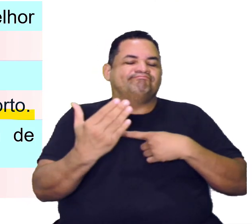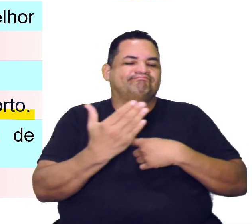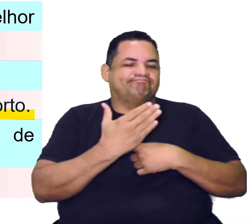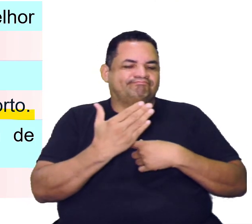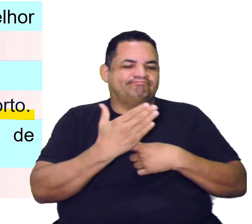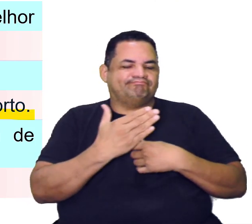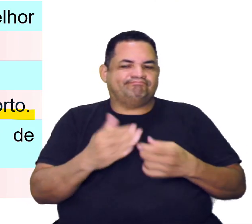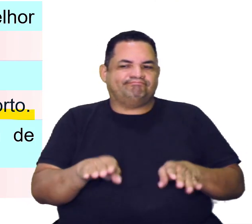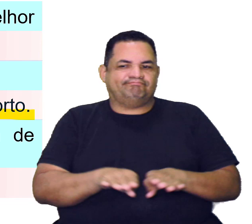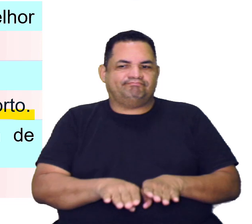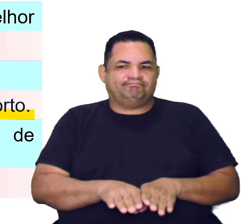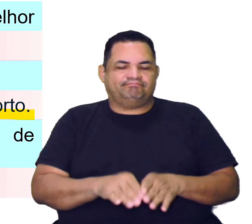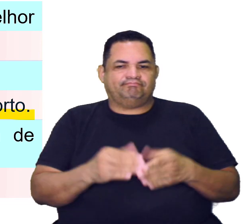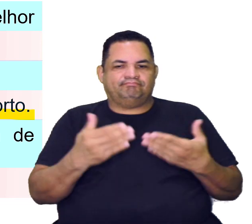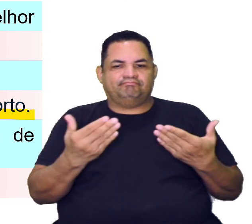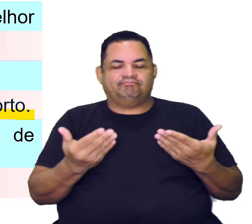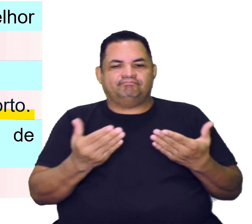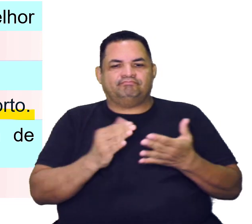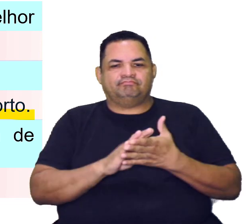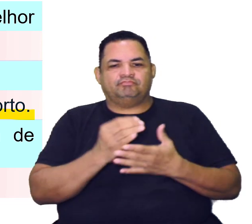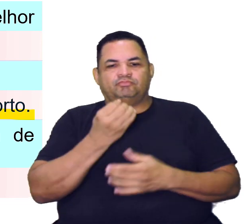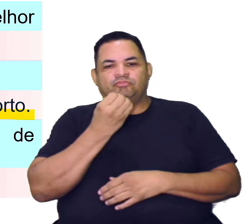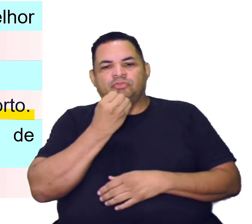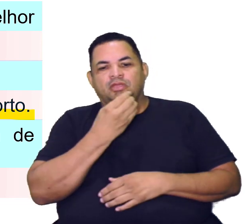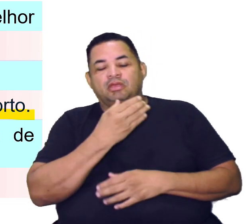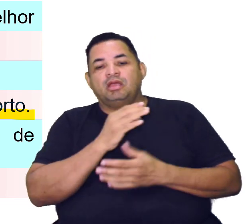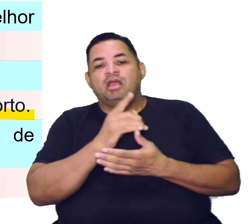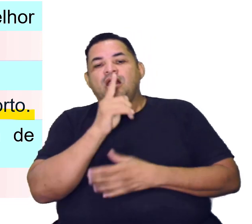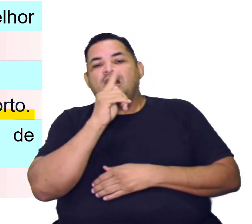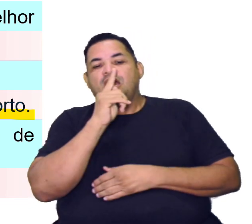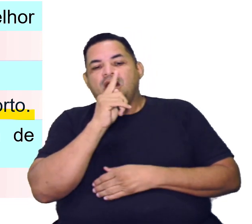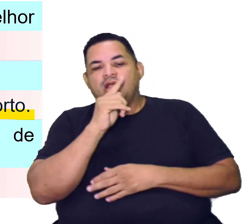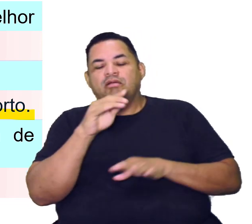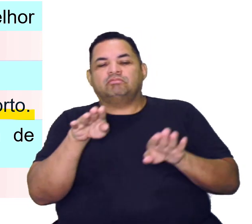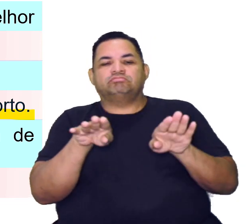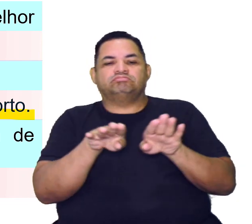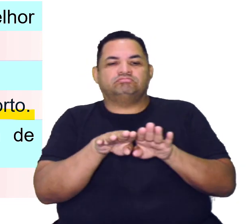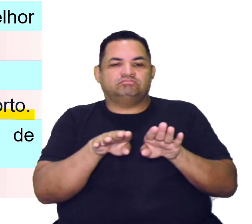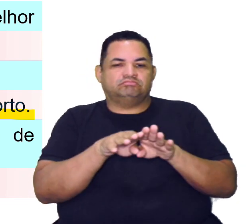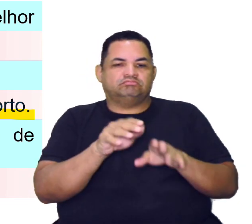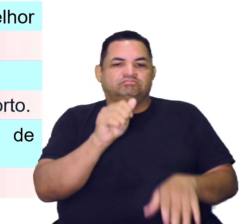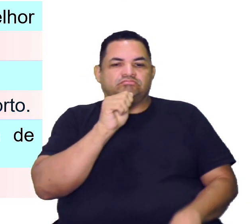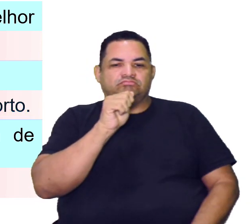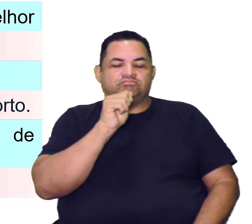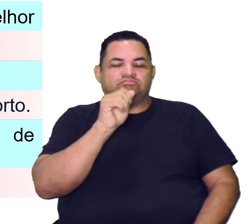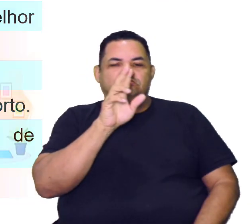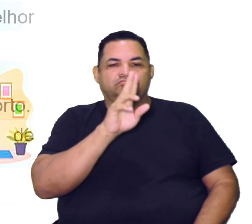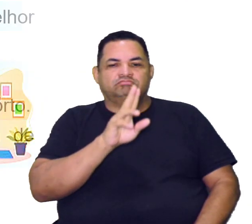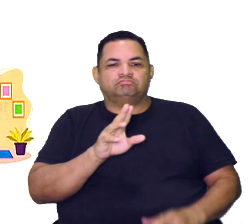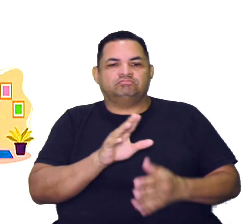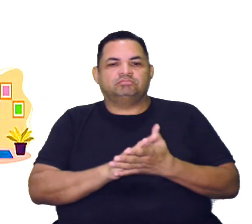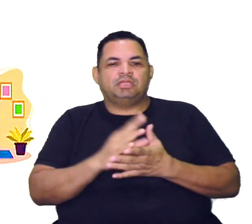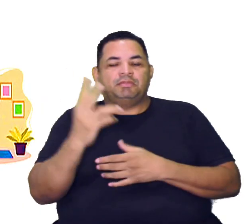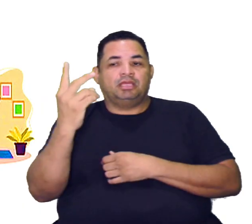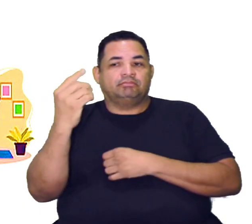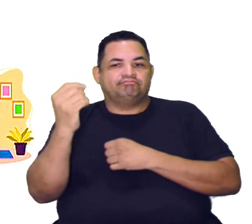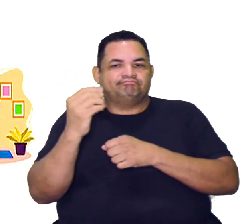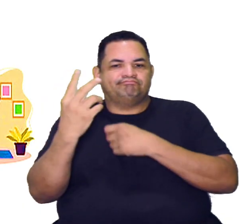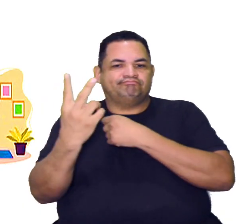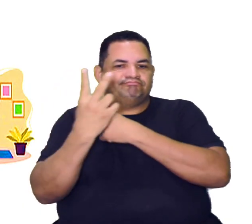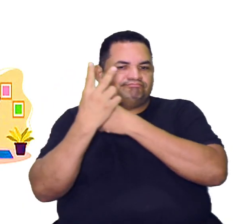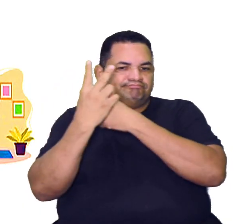bastante. Além da boa hidratação e também da utilização de protetor solar,